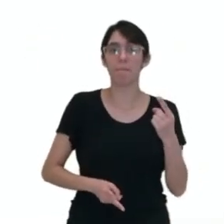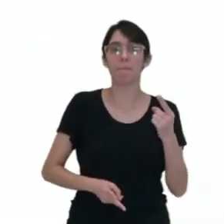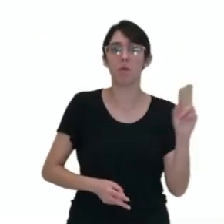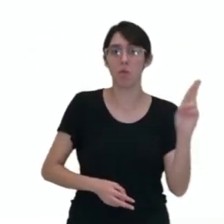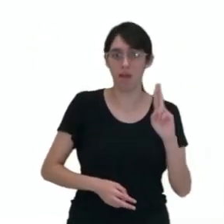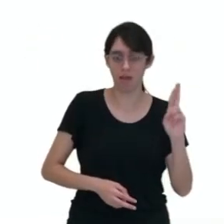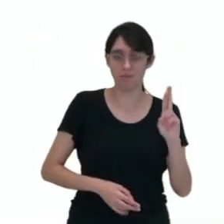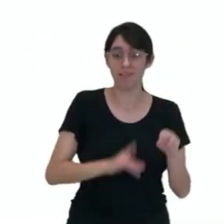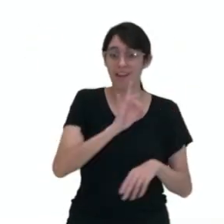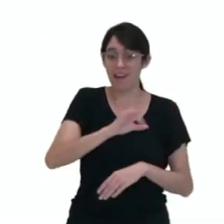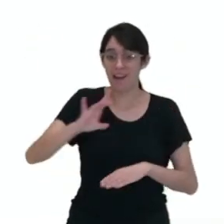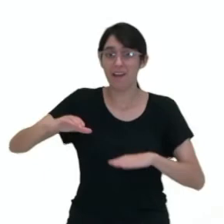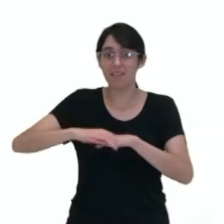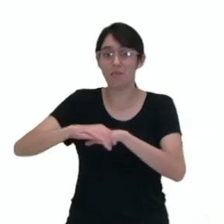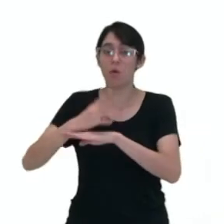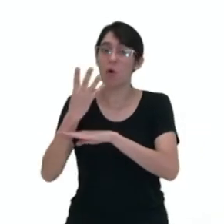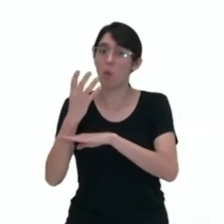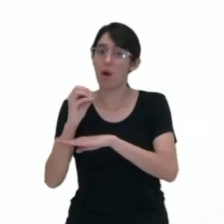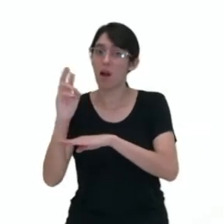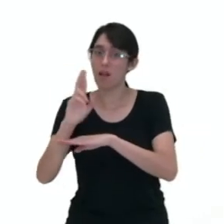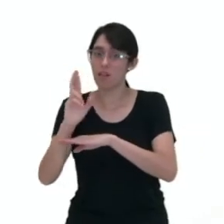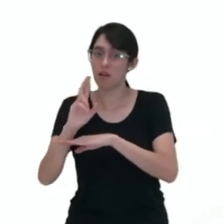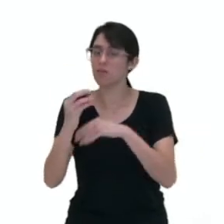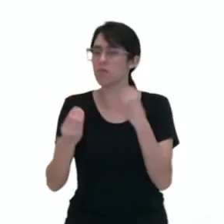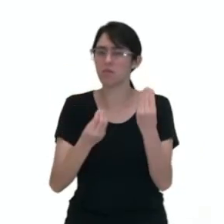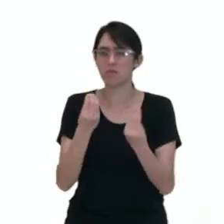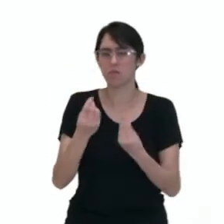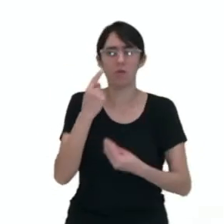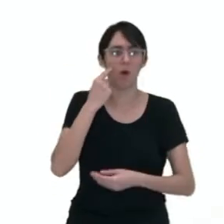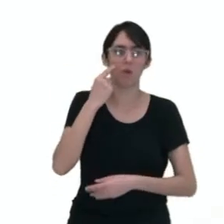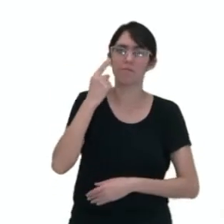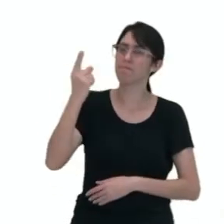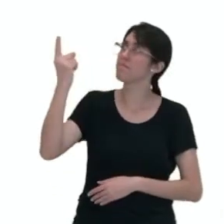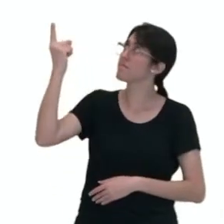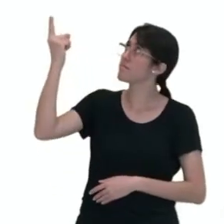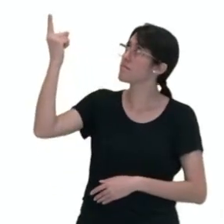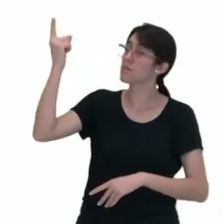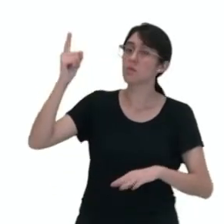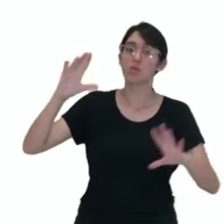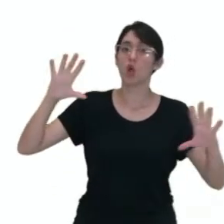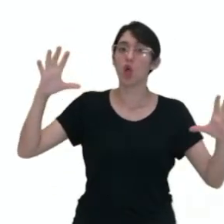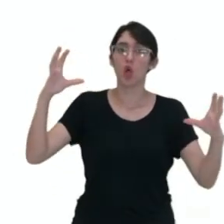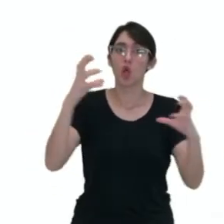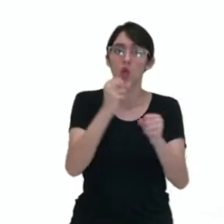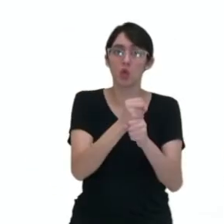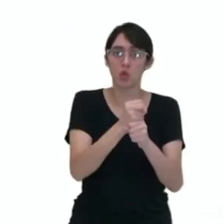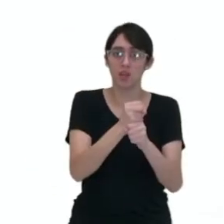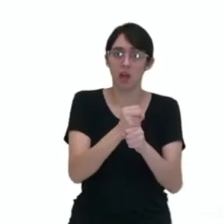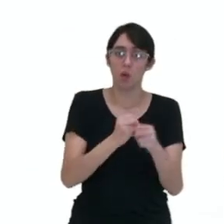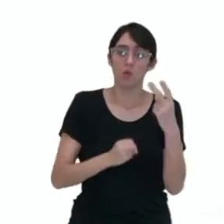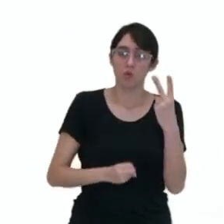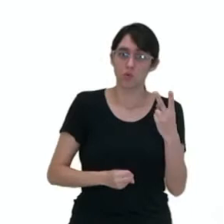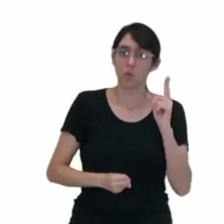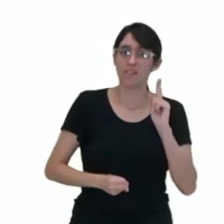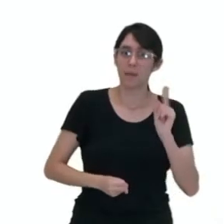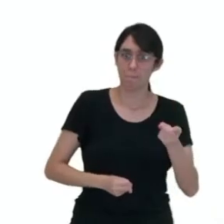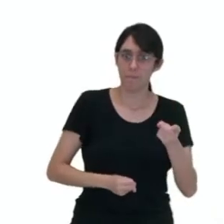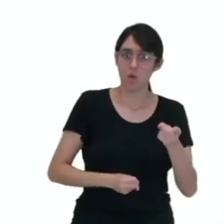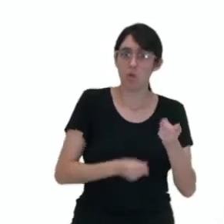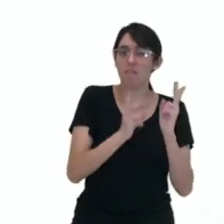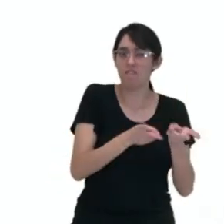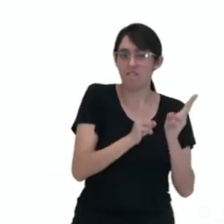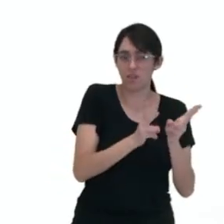2.040 cada unidade. Vamos montar a nossa função. Então o custo total vai ser o fixo 2.040 por unidade.